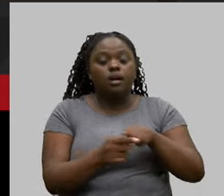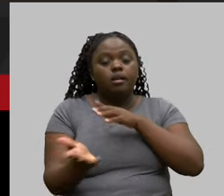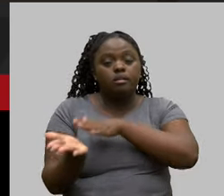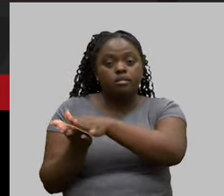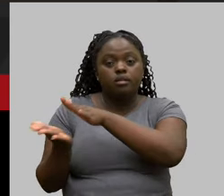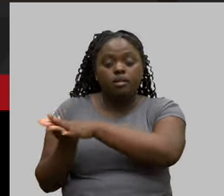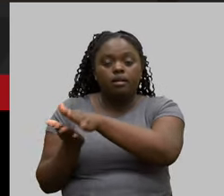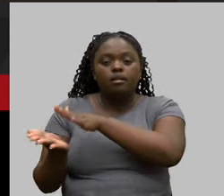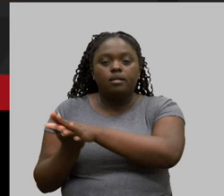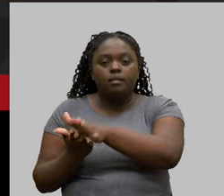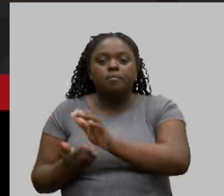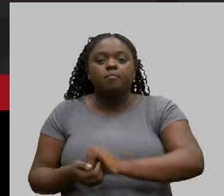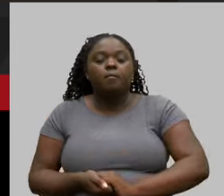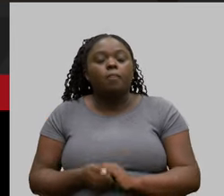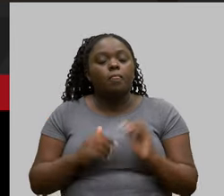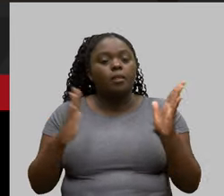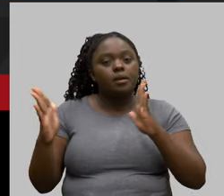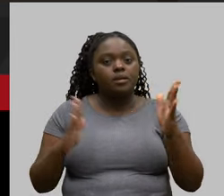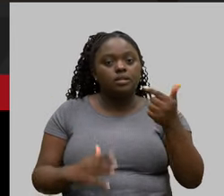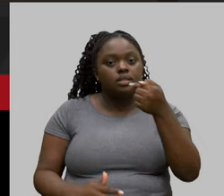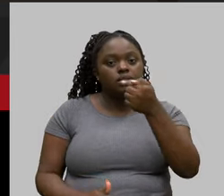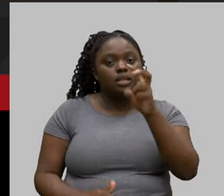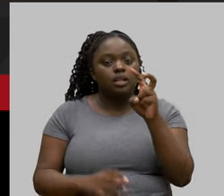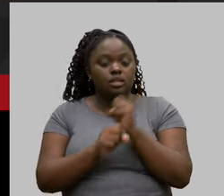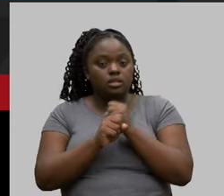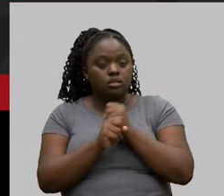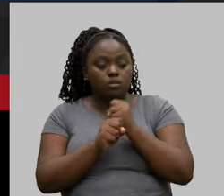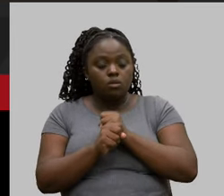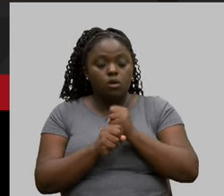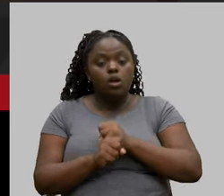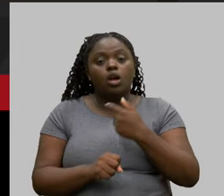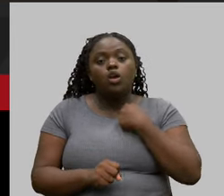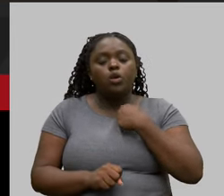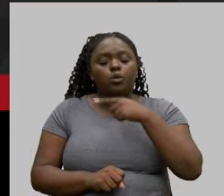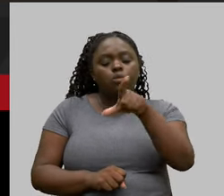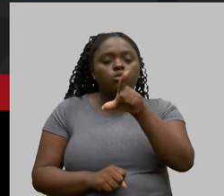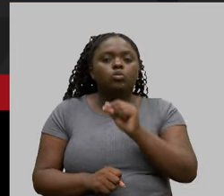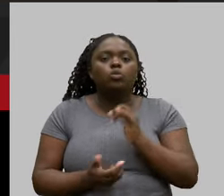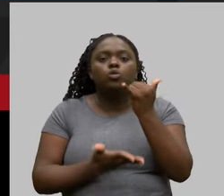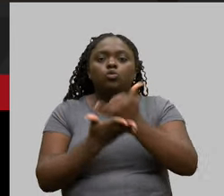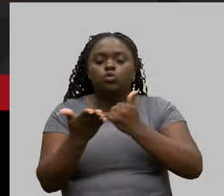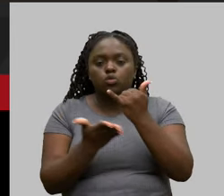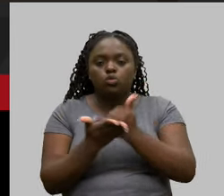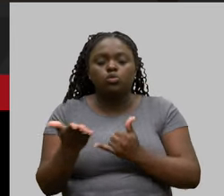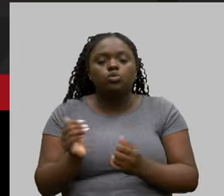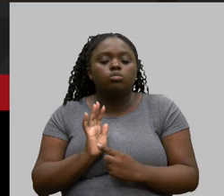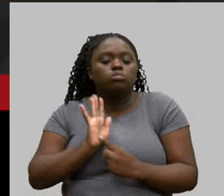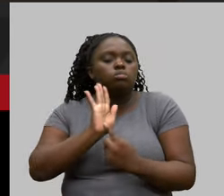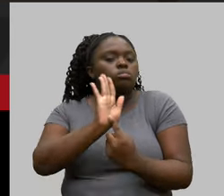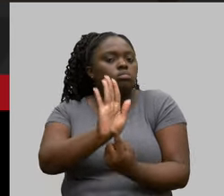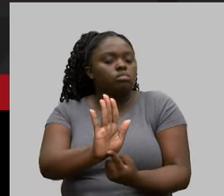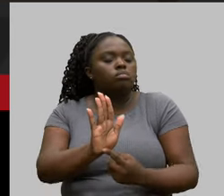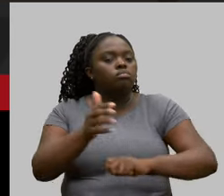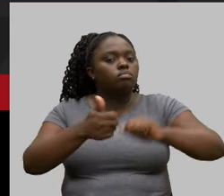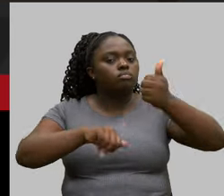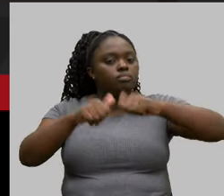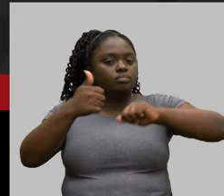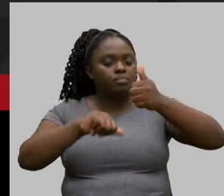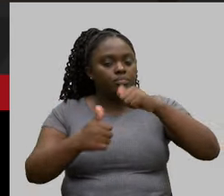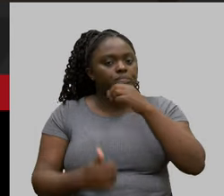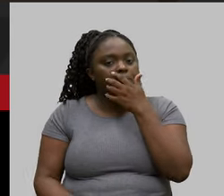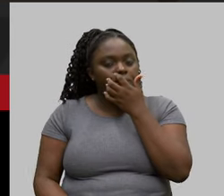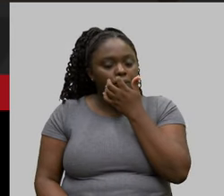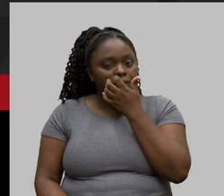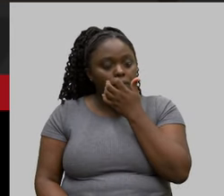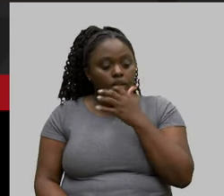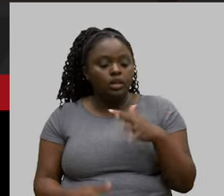75 anos eu vou definir uma taxa de juros e vou trazer ela paraa data focal da minha avaliação autorial então assim eh